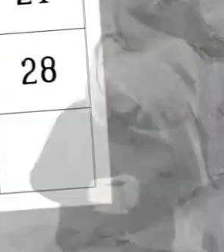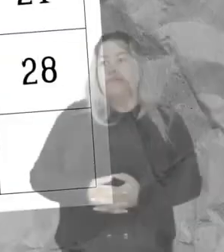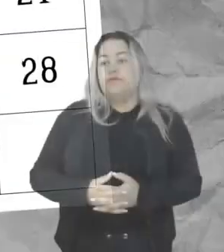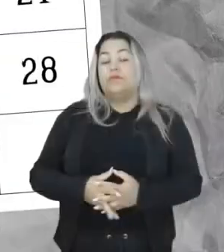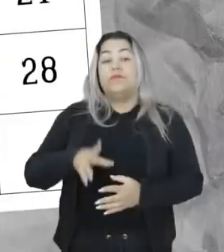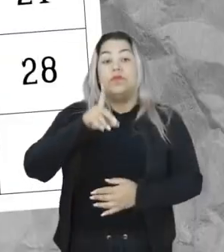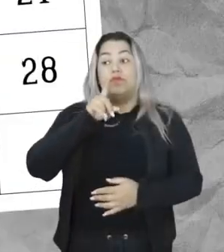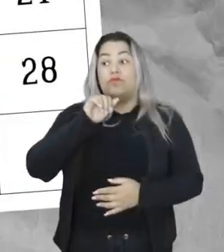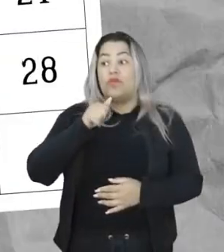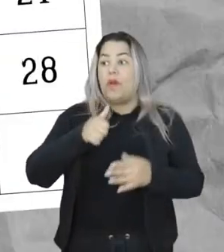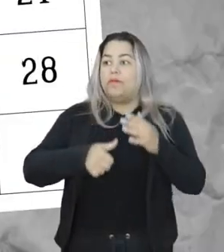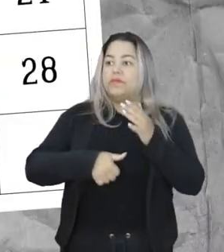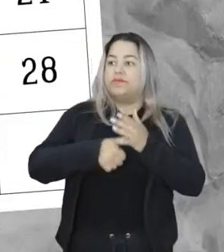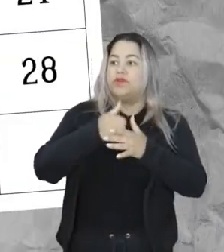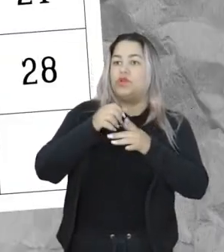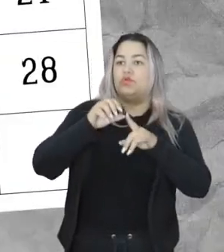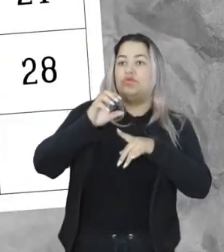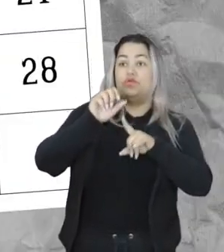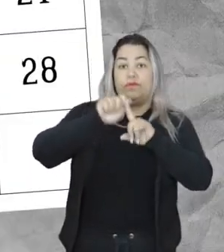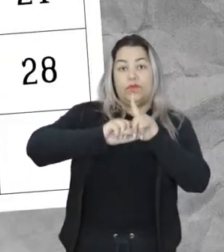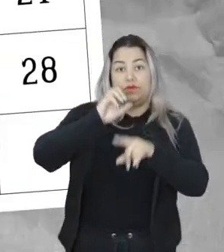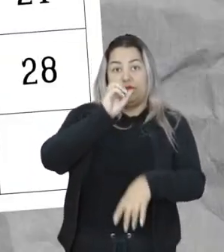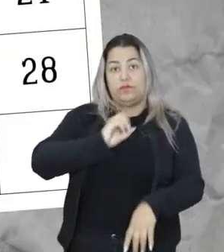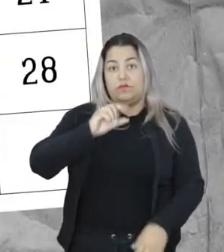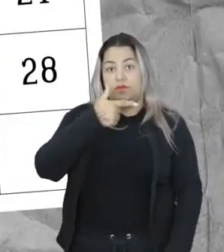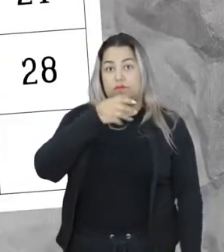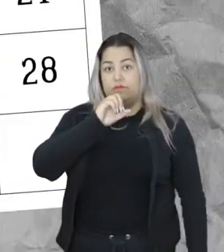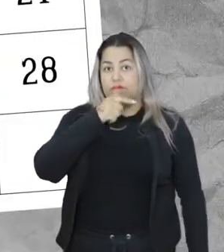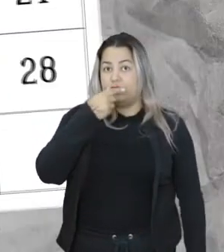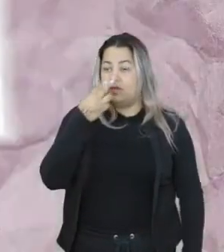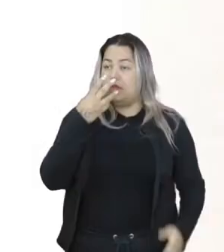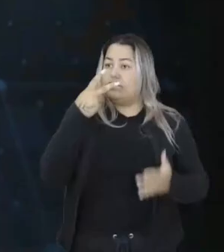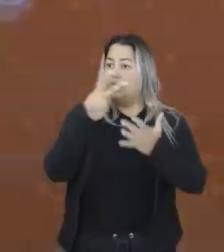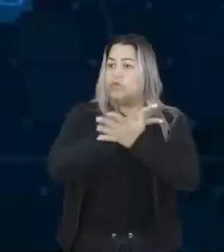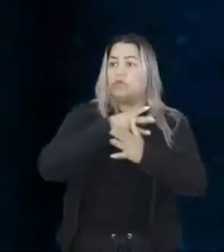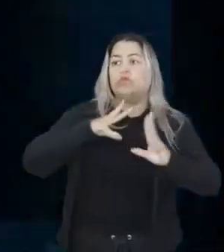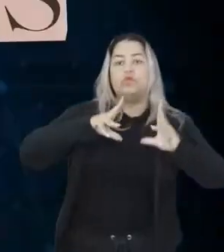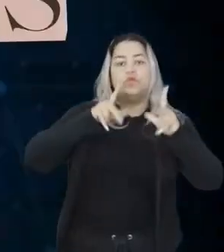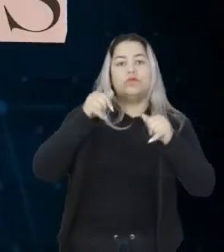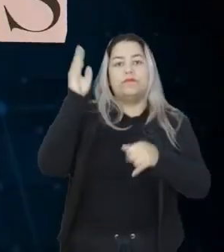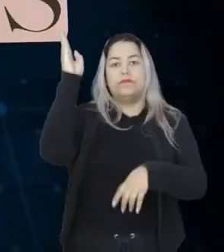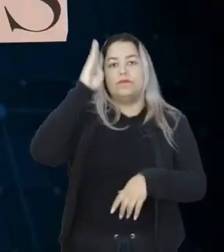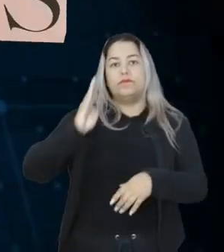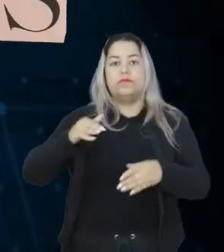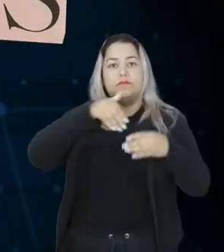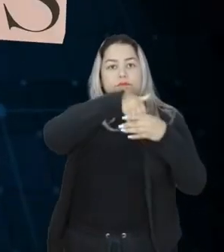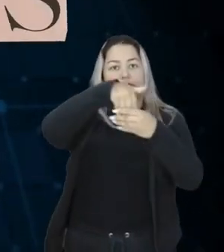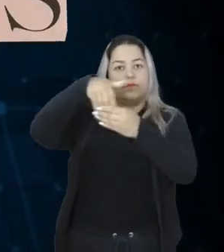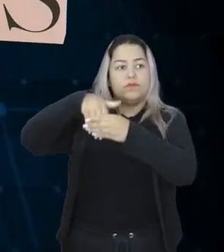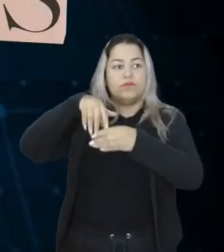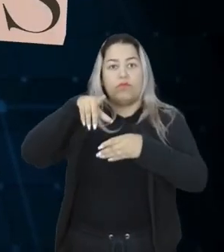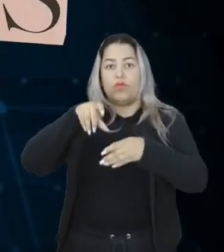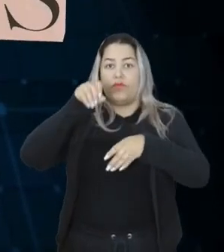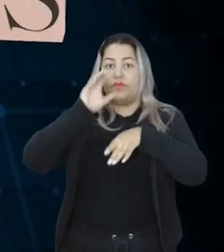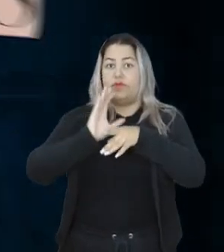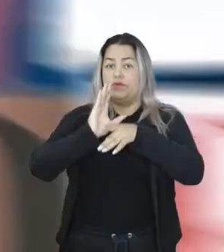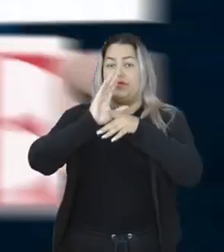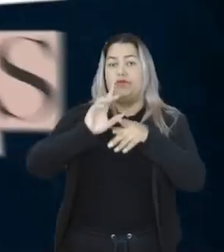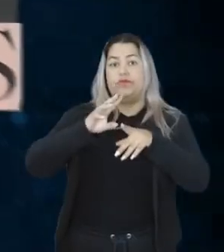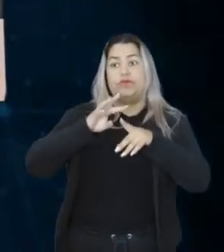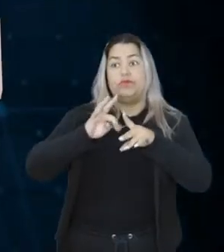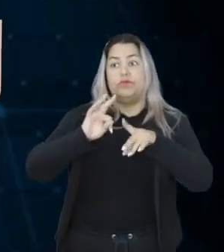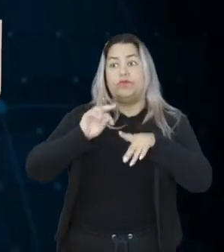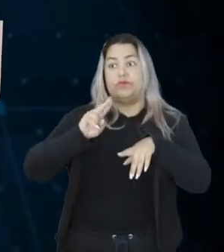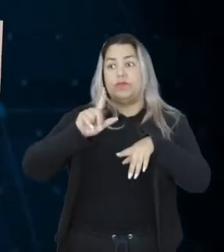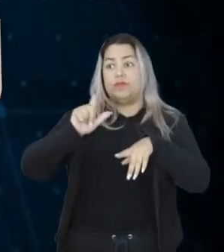No dia 1º de outubro de 2023, acontece em todo o Brasil a eleição para a escolha dos conselheiros tutelares de